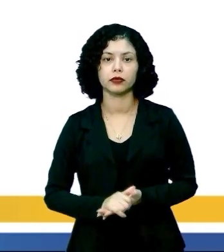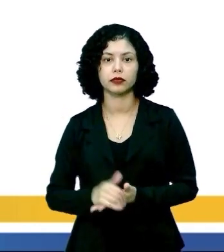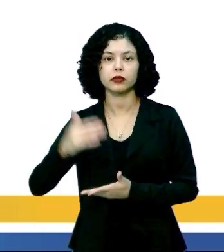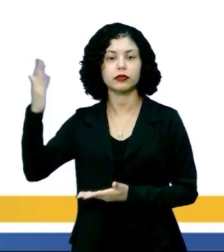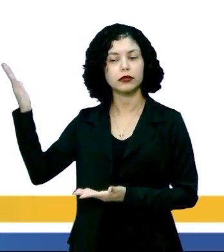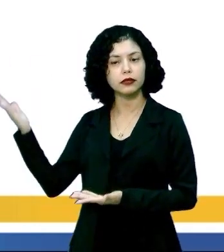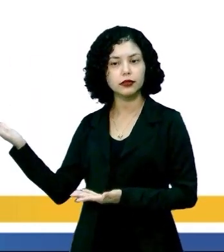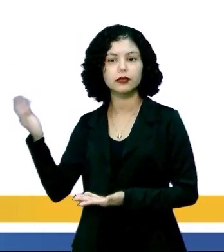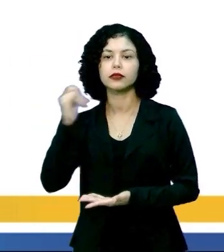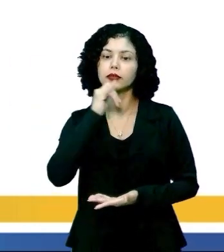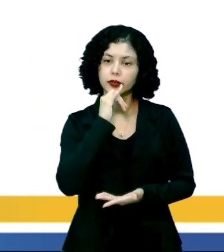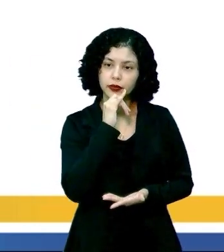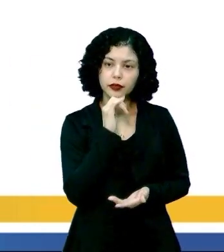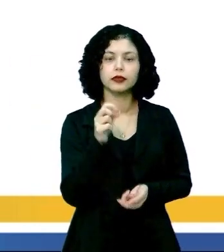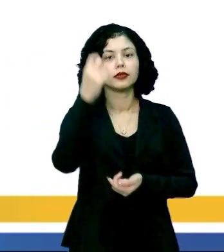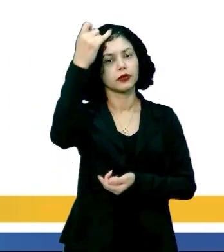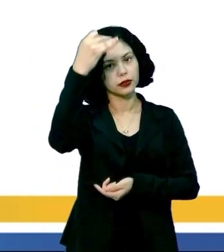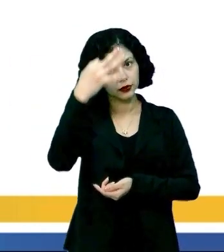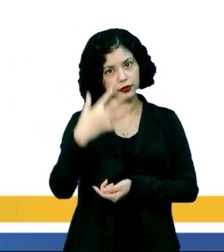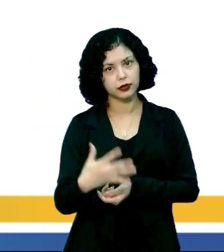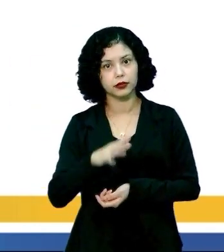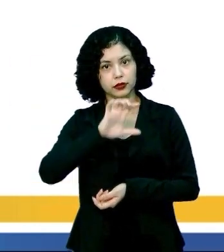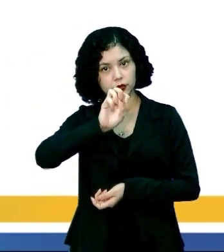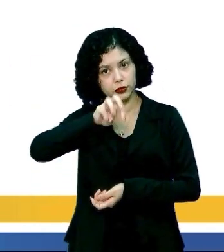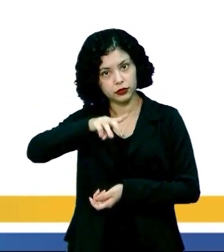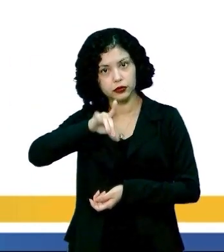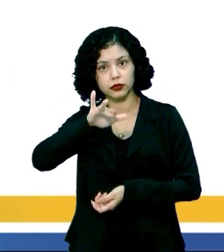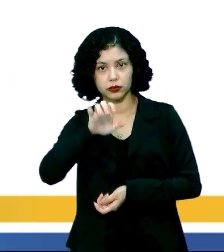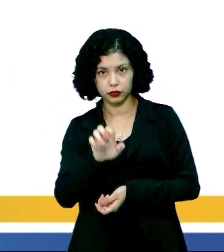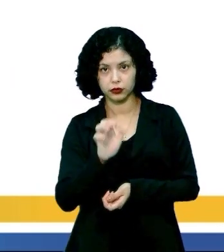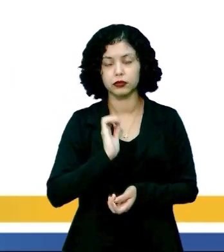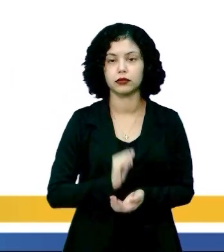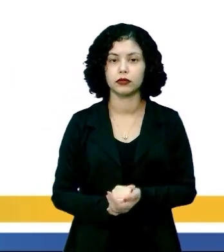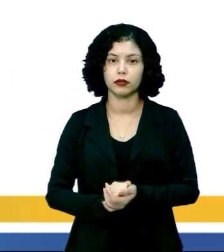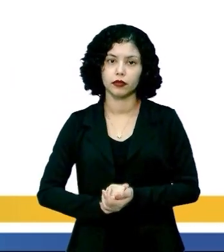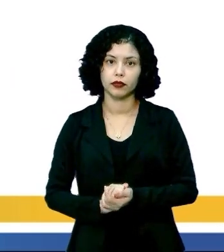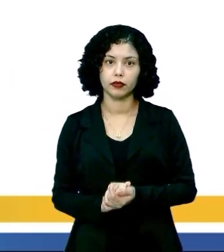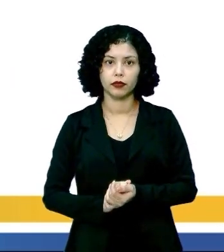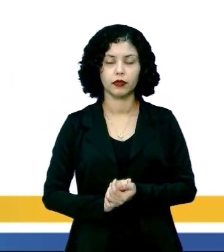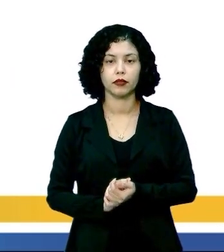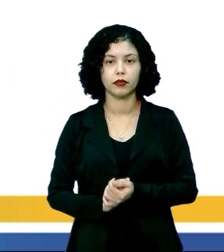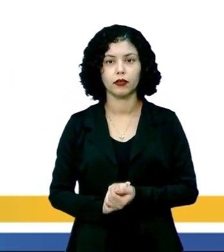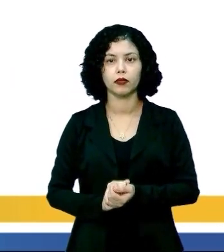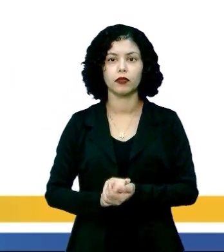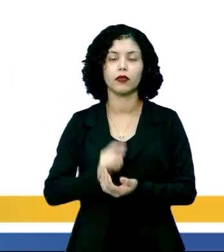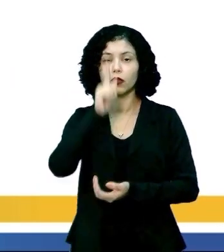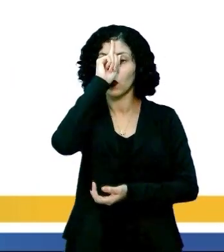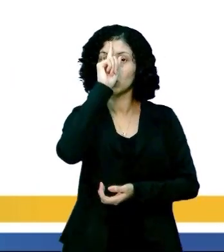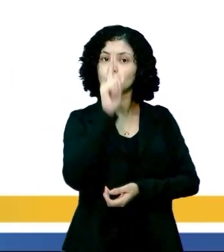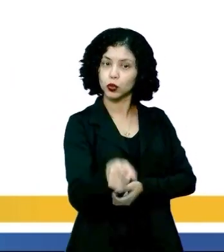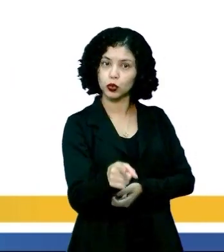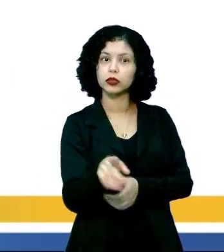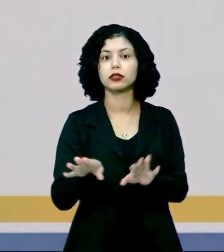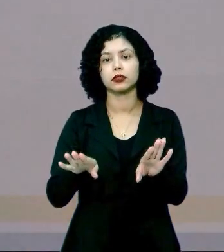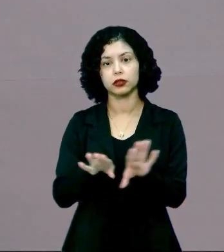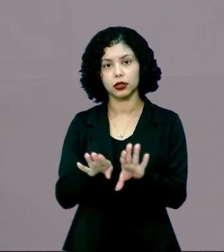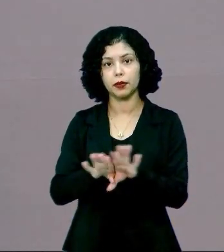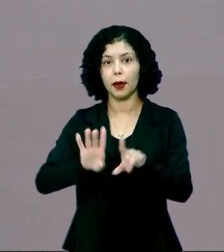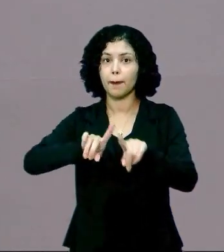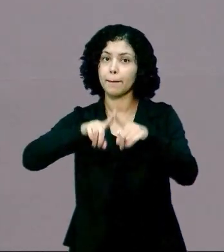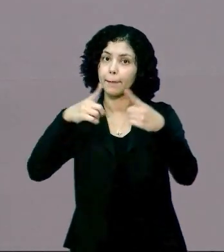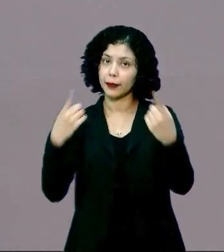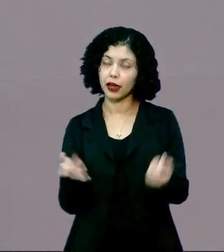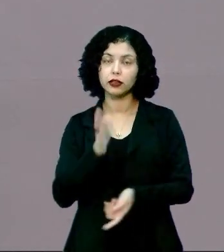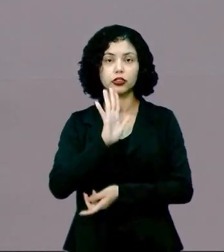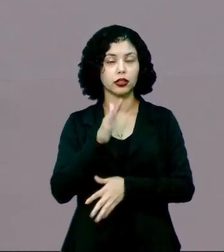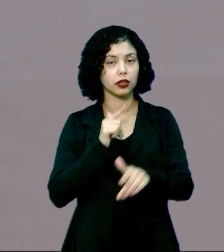na introdução, eu faço uma citação aí a Emily Durkheim, né? E aí nós temos aí uma citação de autoridade também, mas